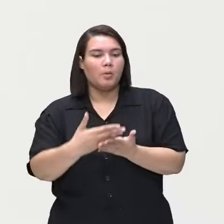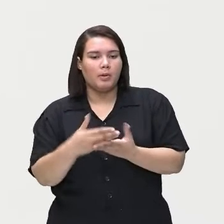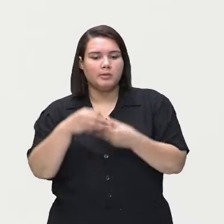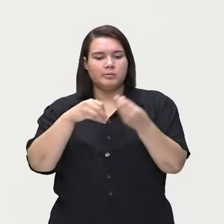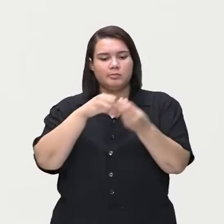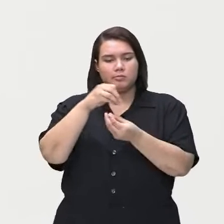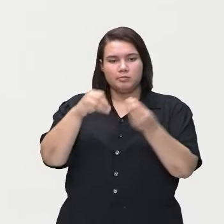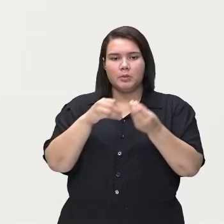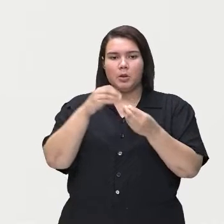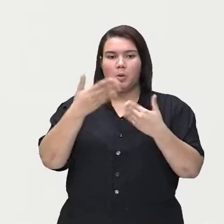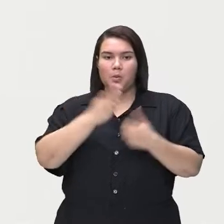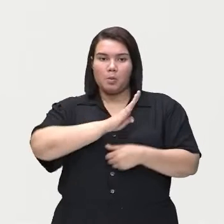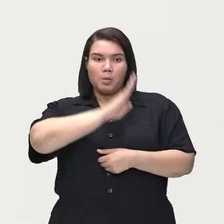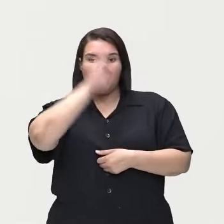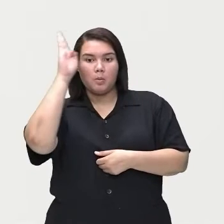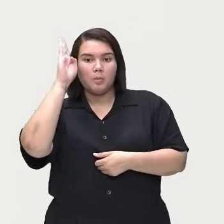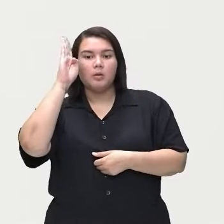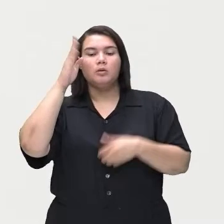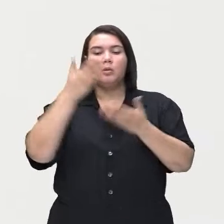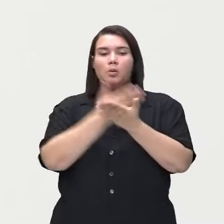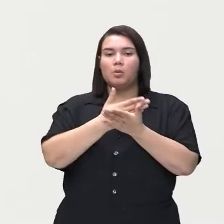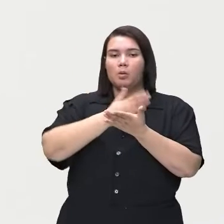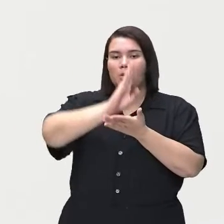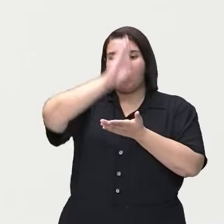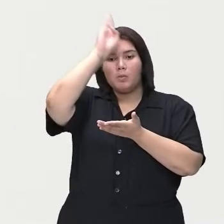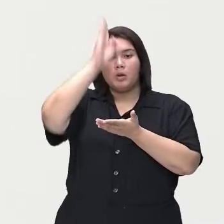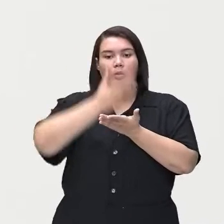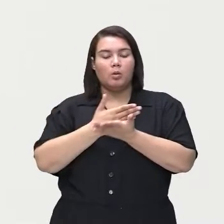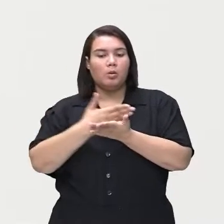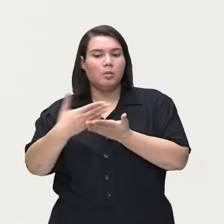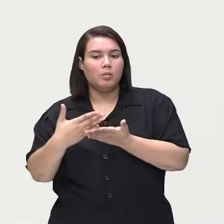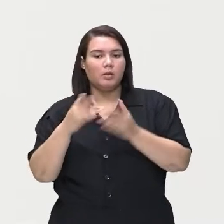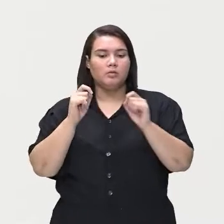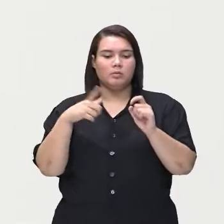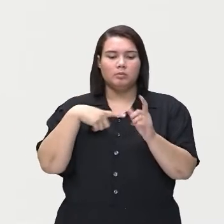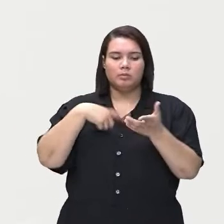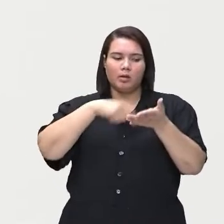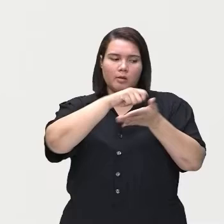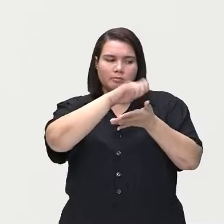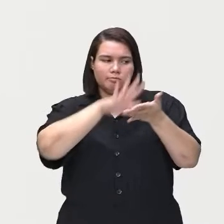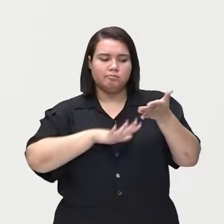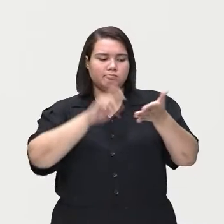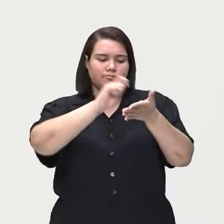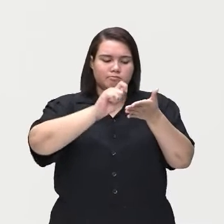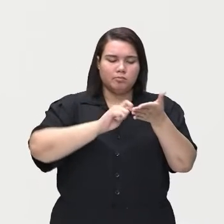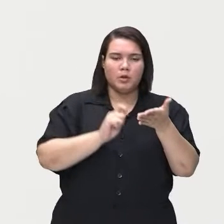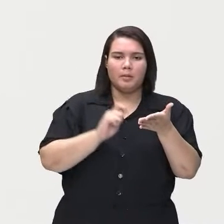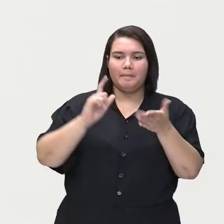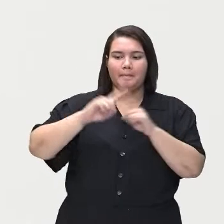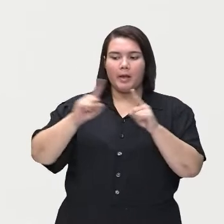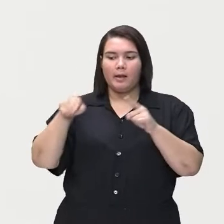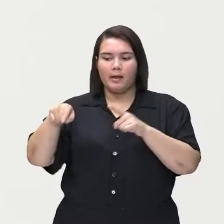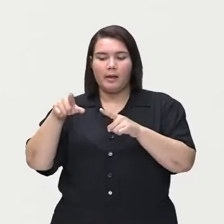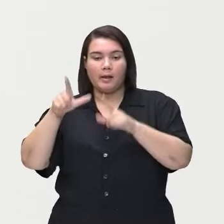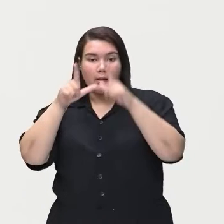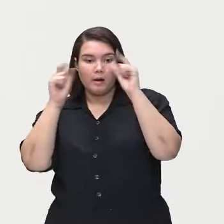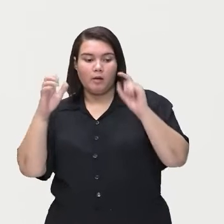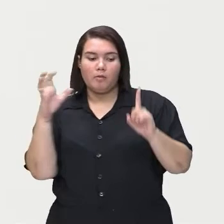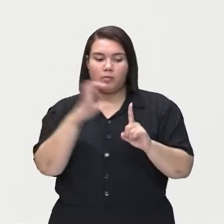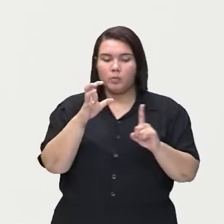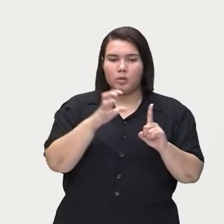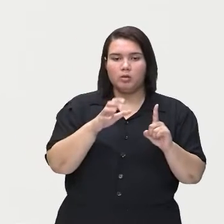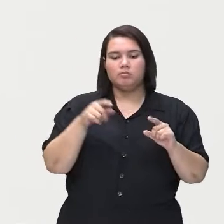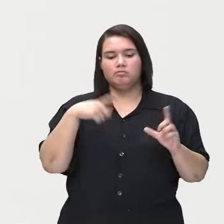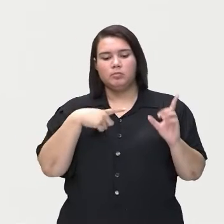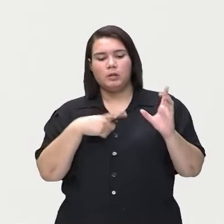os romanos começam a escrever com a influência grega, os gregos começam também a escrever